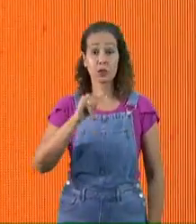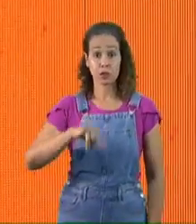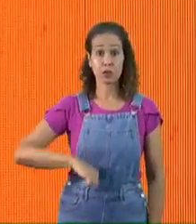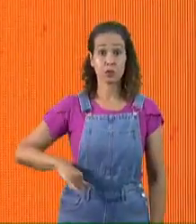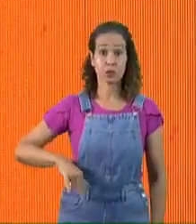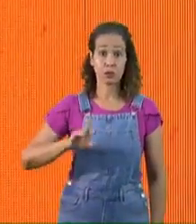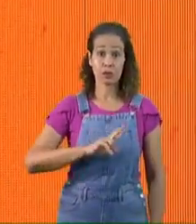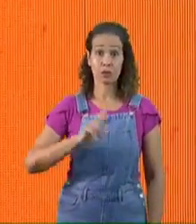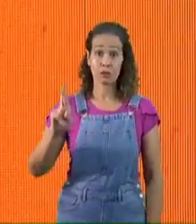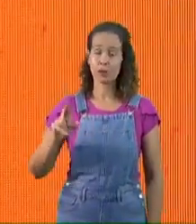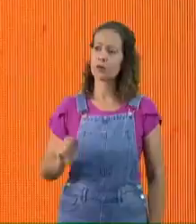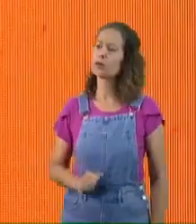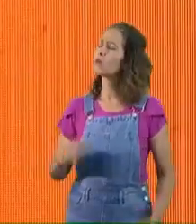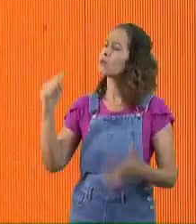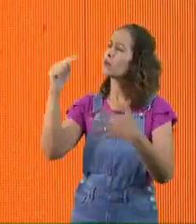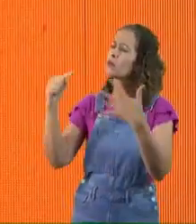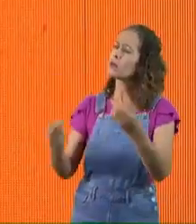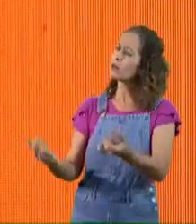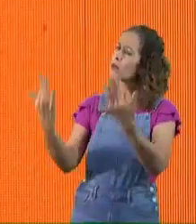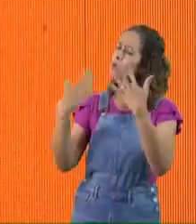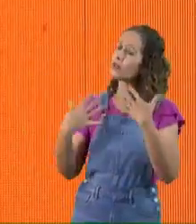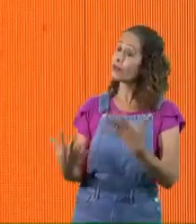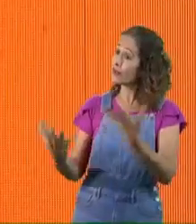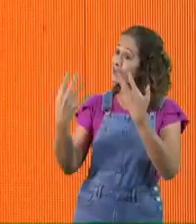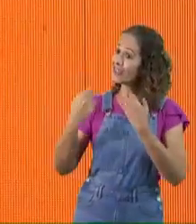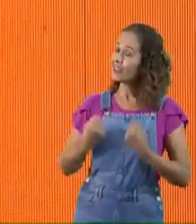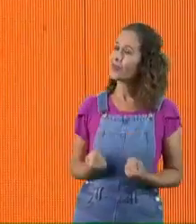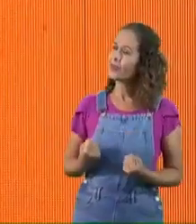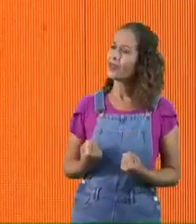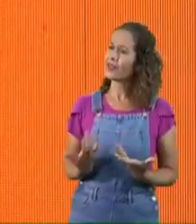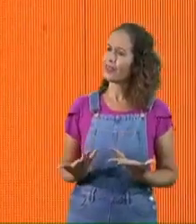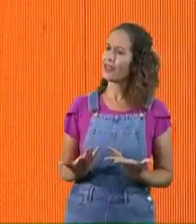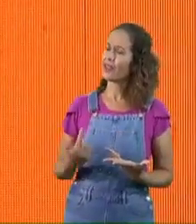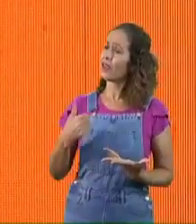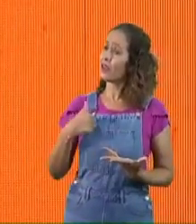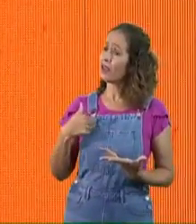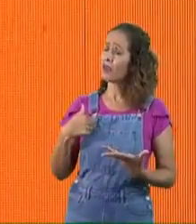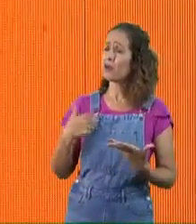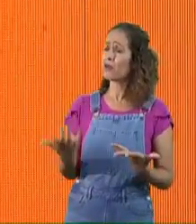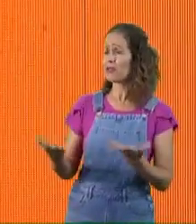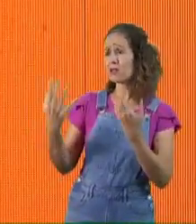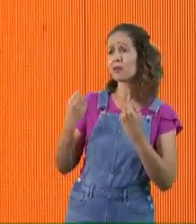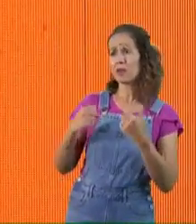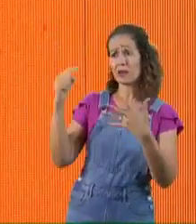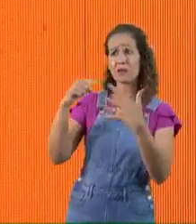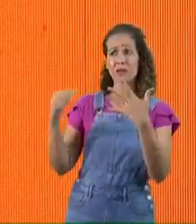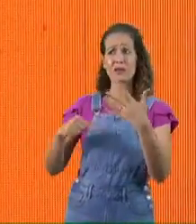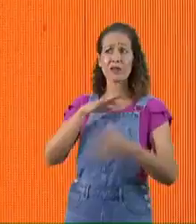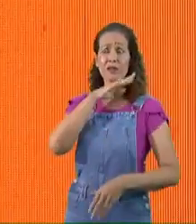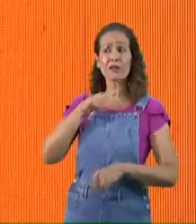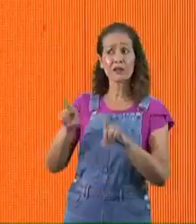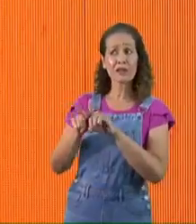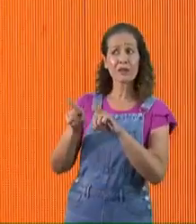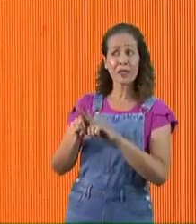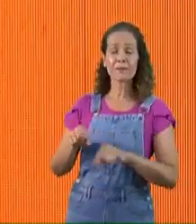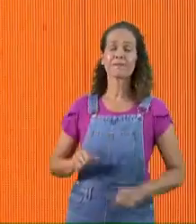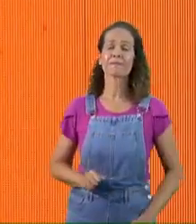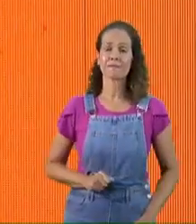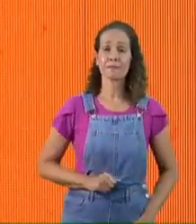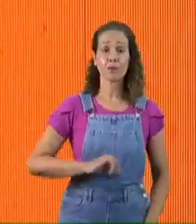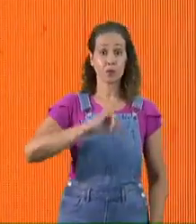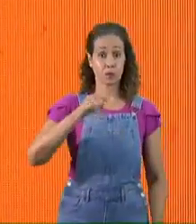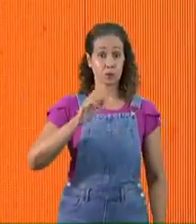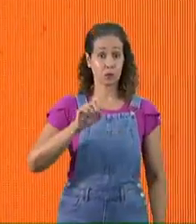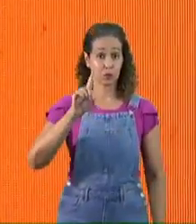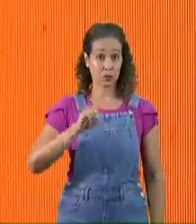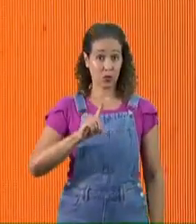assim: eu recebi todas as bênçãos do Senhor, também não vou receber as coisas ruins? Jó, ele sabia que